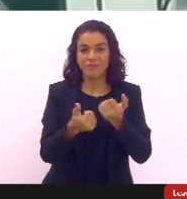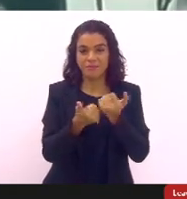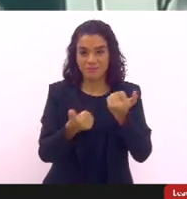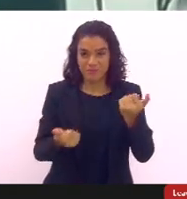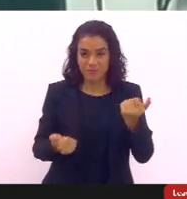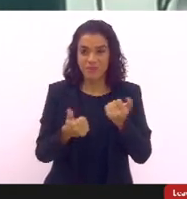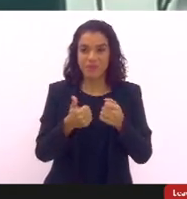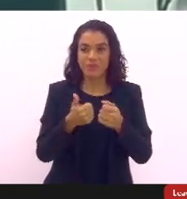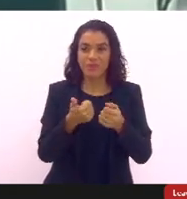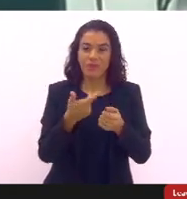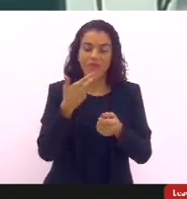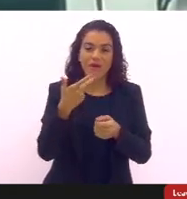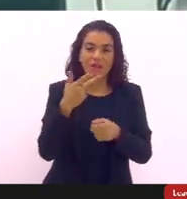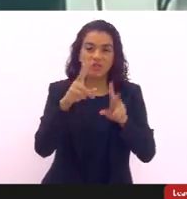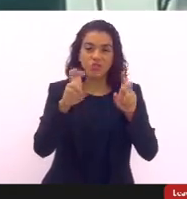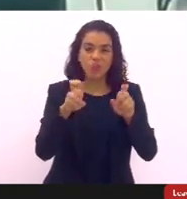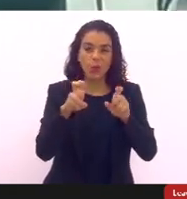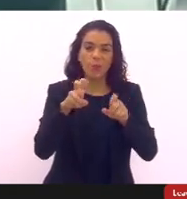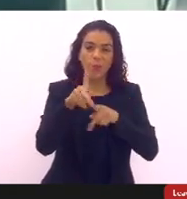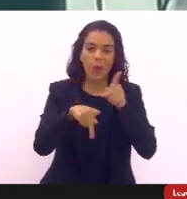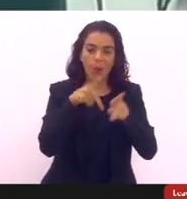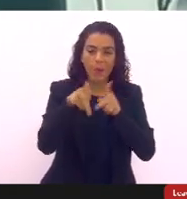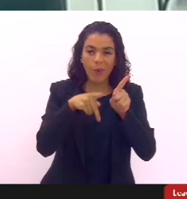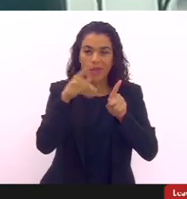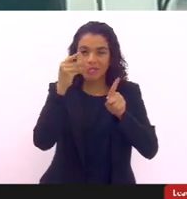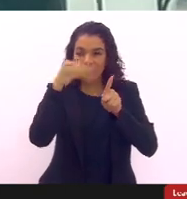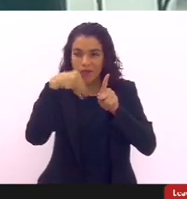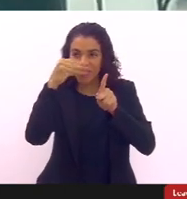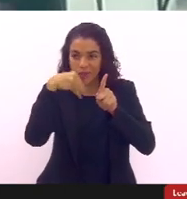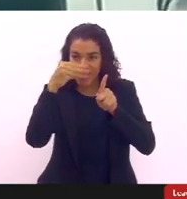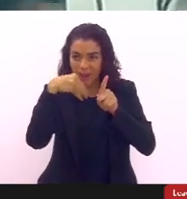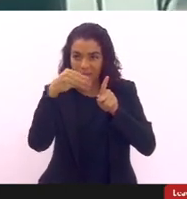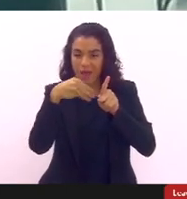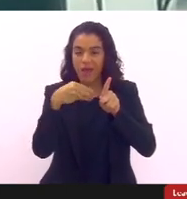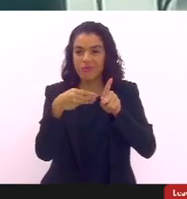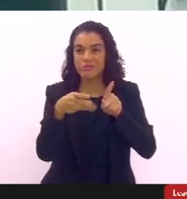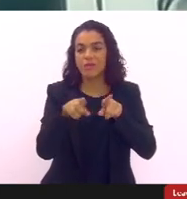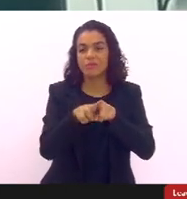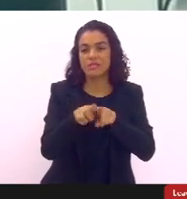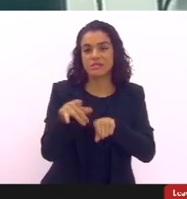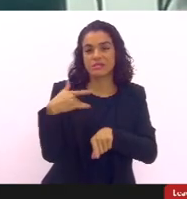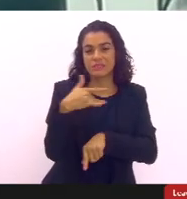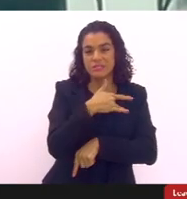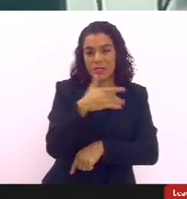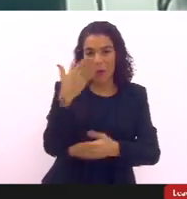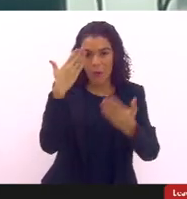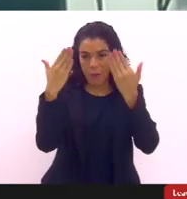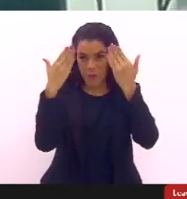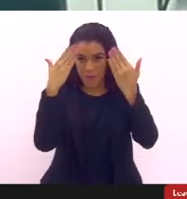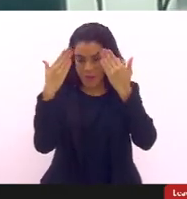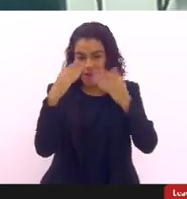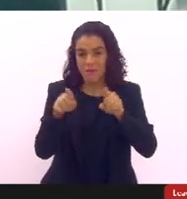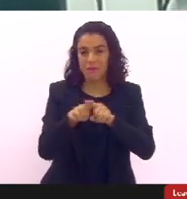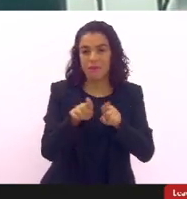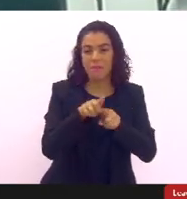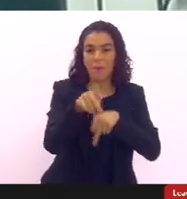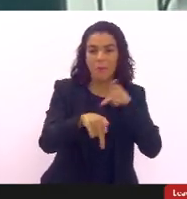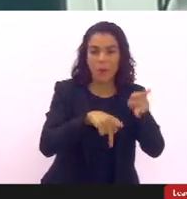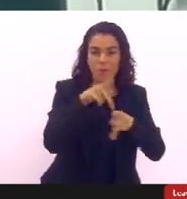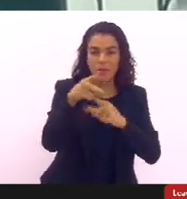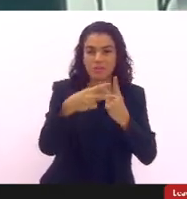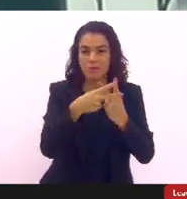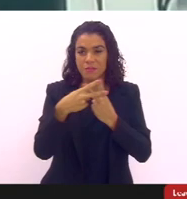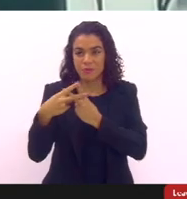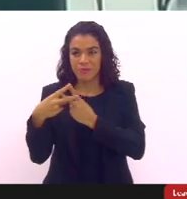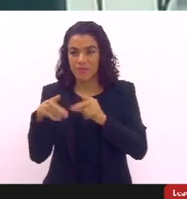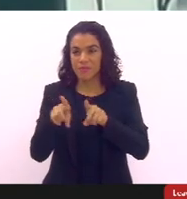cuida das populações vulneráveis, que inclui além da saúde mental, inclui a saúde prisional, população de rua.